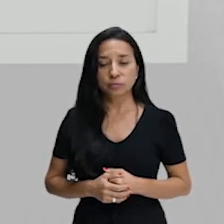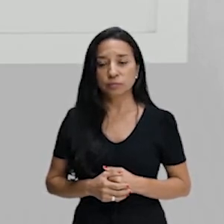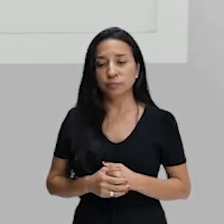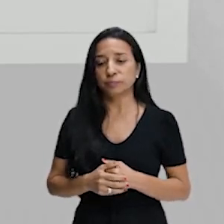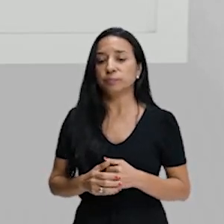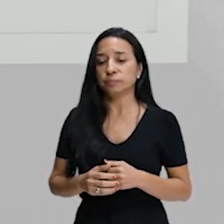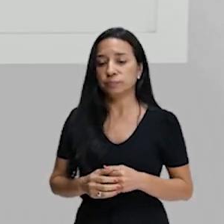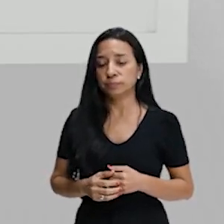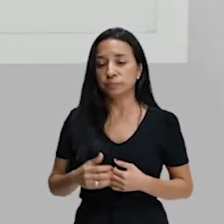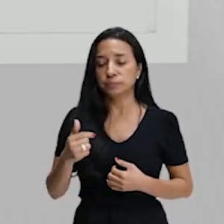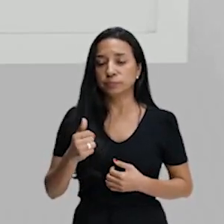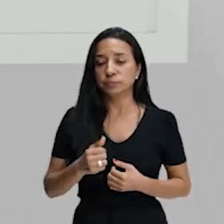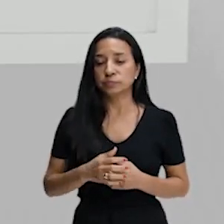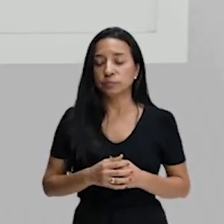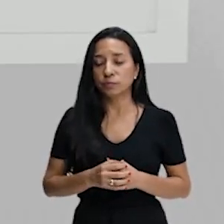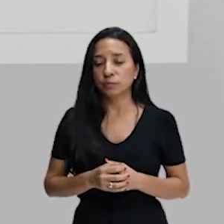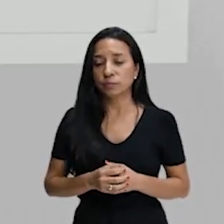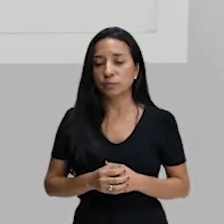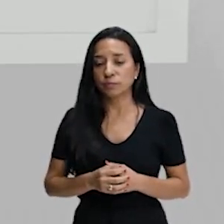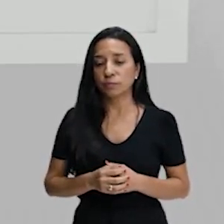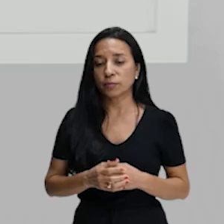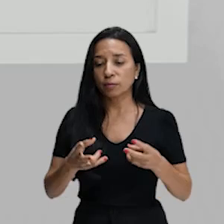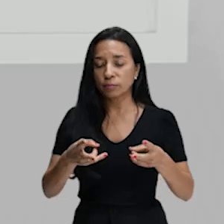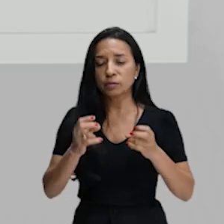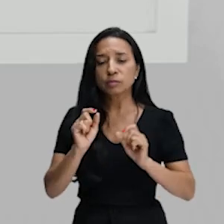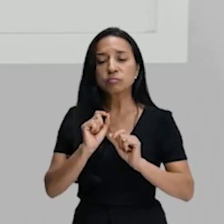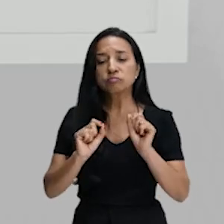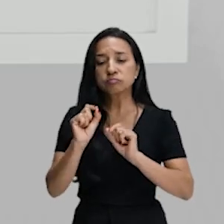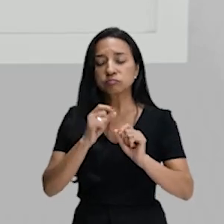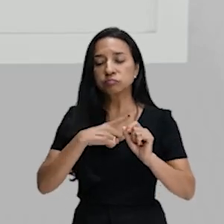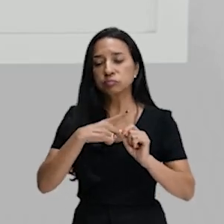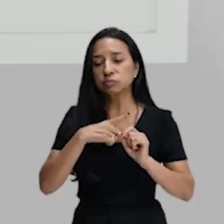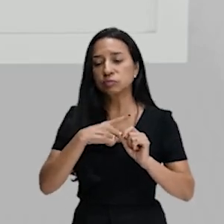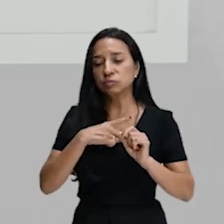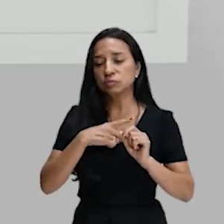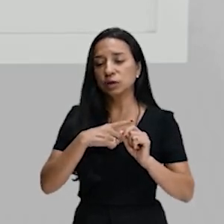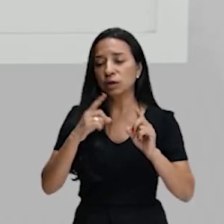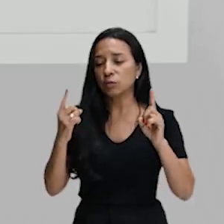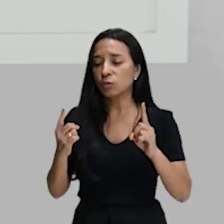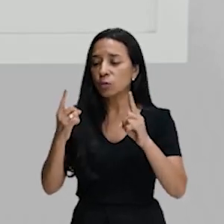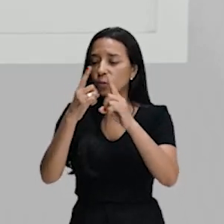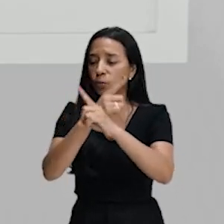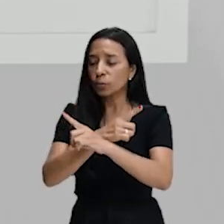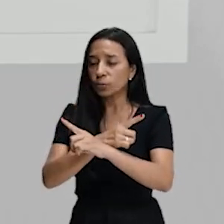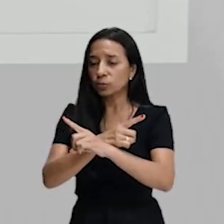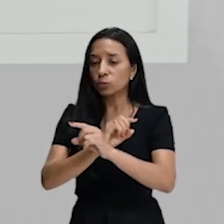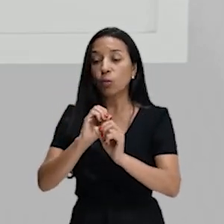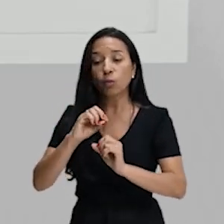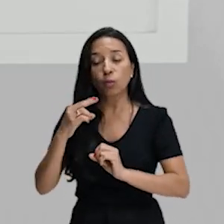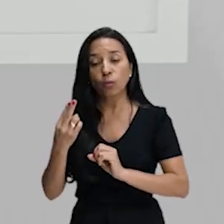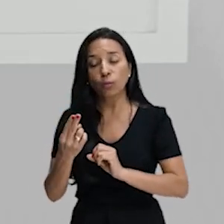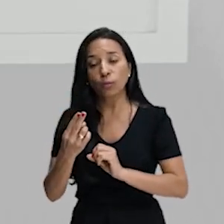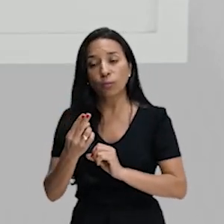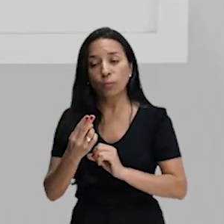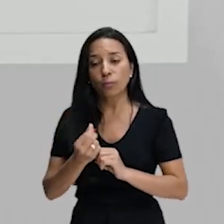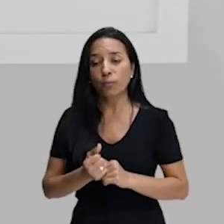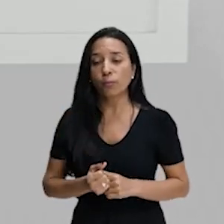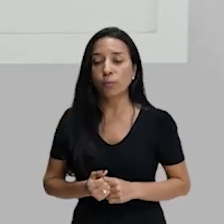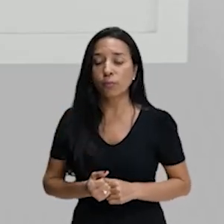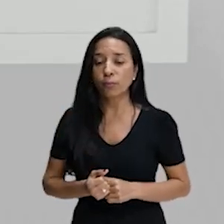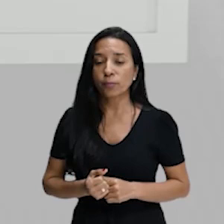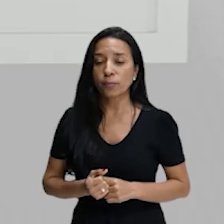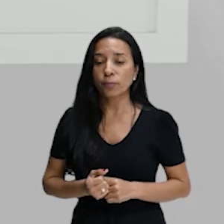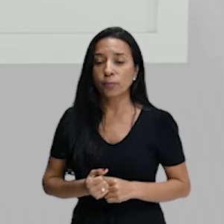ele vai estar entrando no plano. Percebam que nós temos aí sentidos opostos. Ou seja,